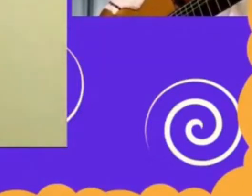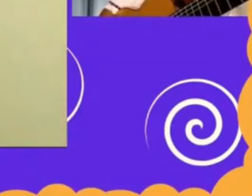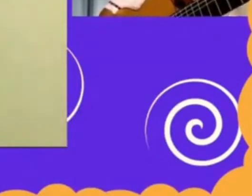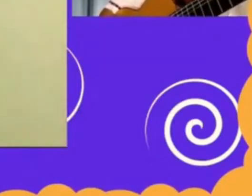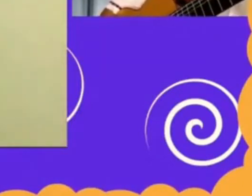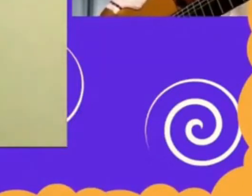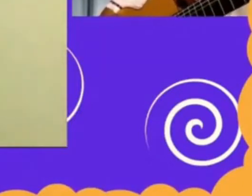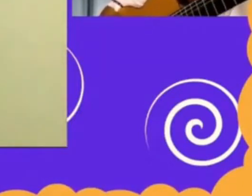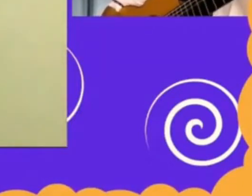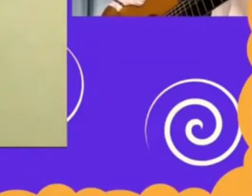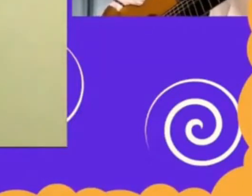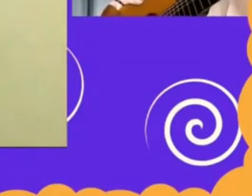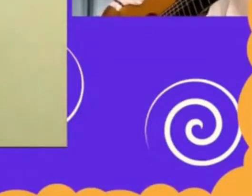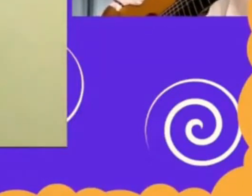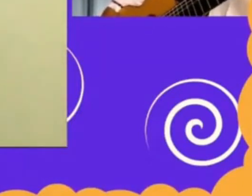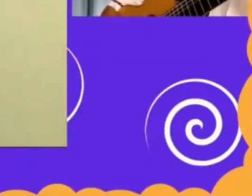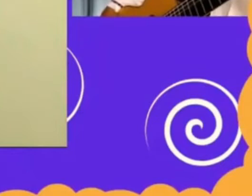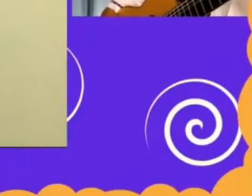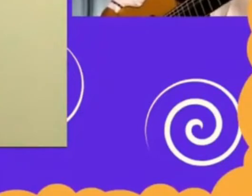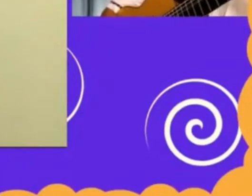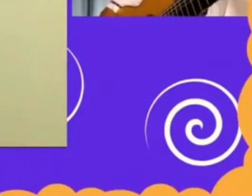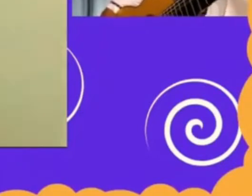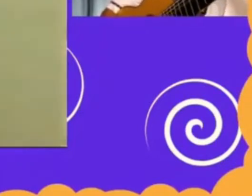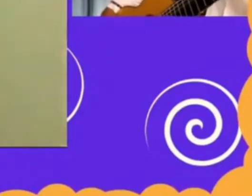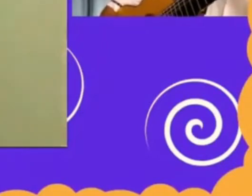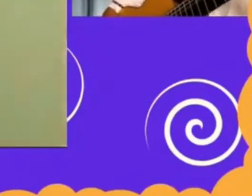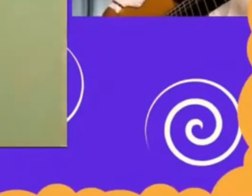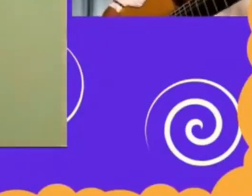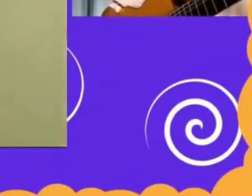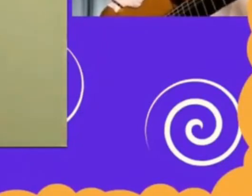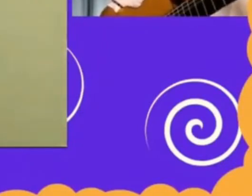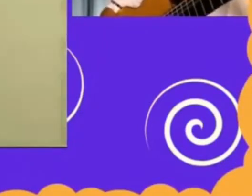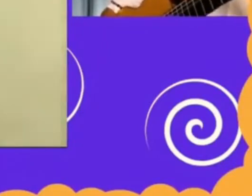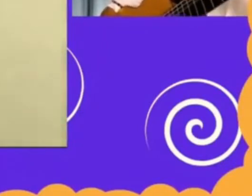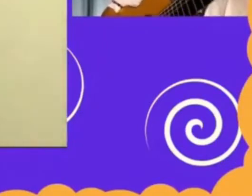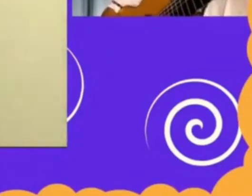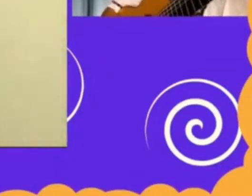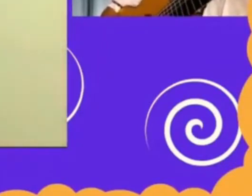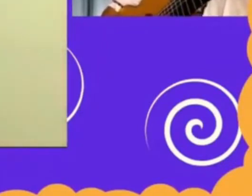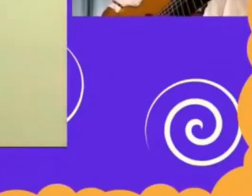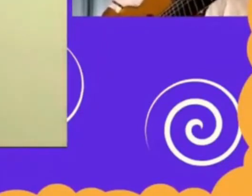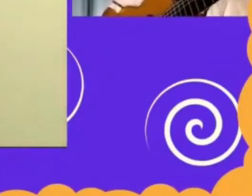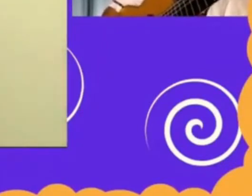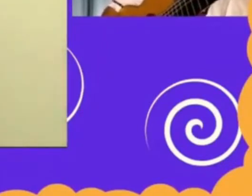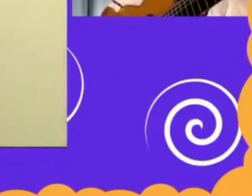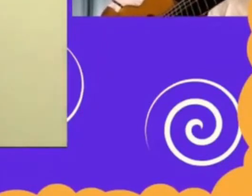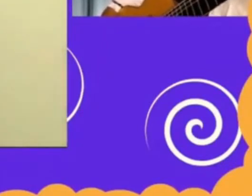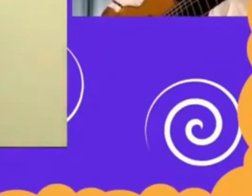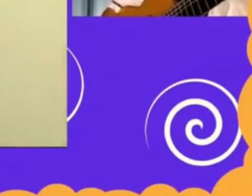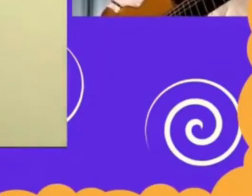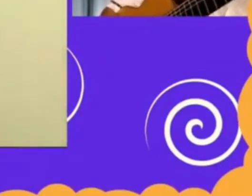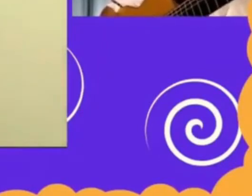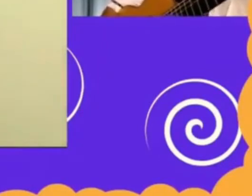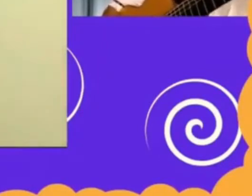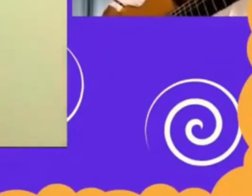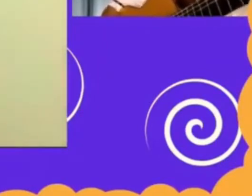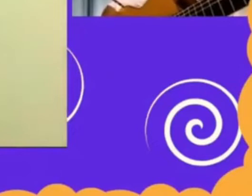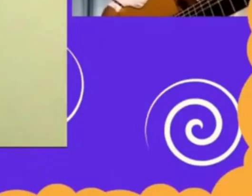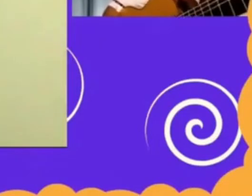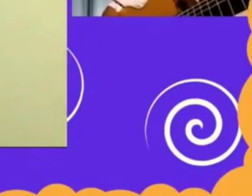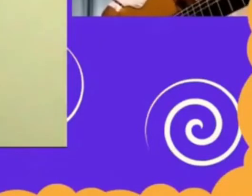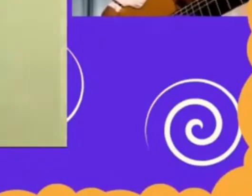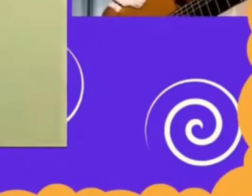de frio, rio, doente de sapo, sapo Tinha um ropão, ropão, ropão E emprestou pro